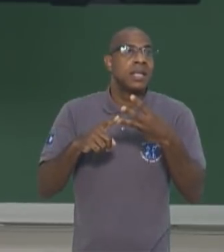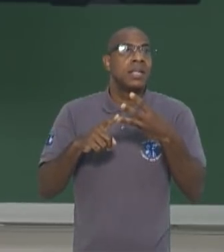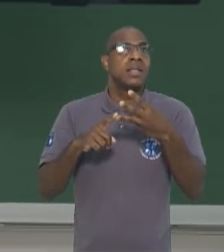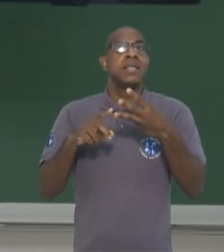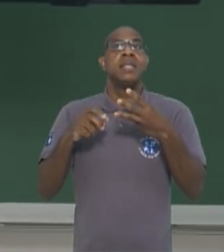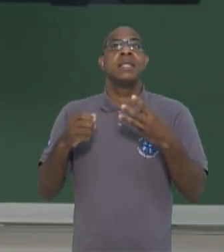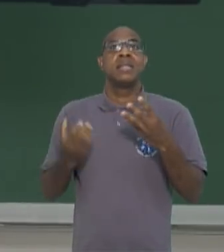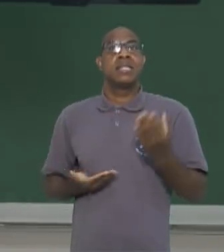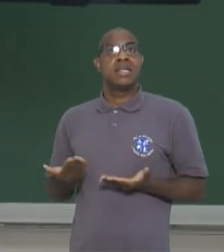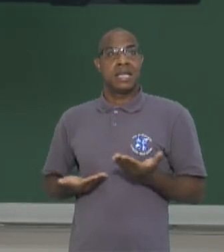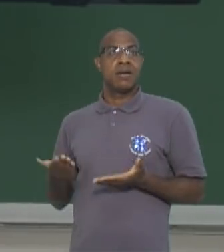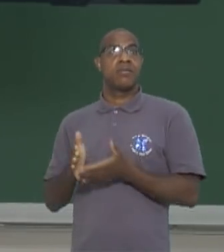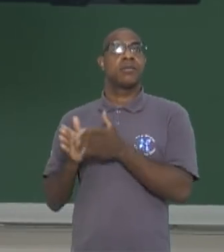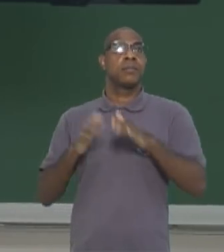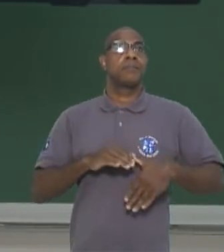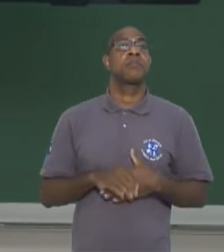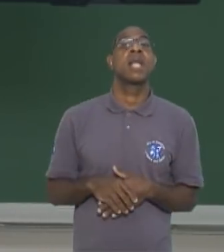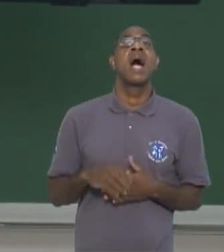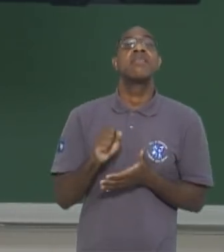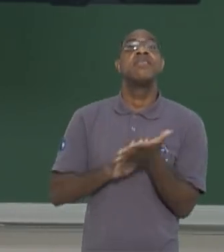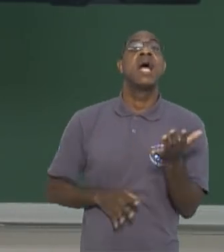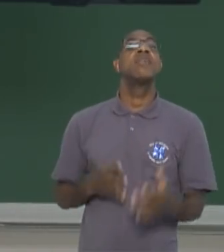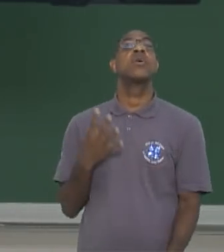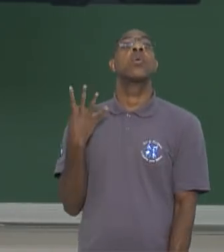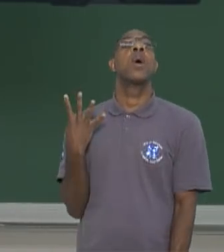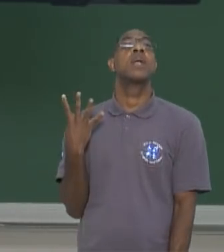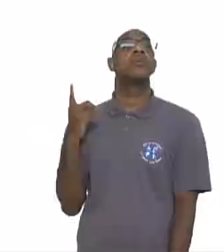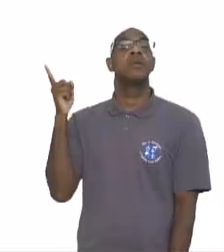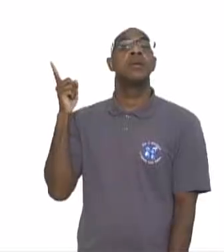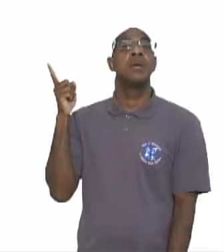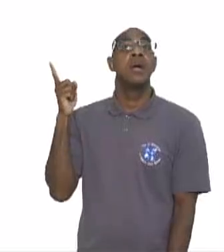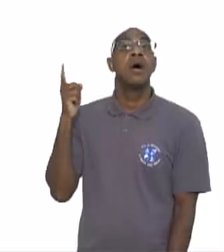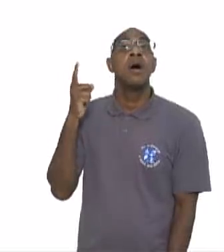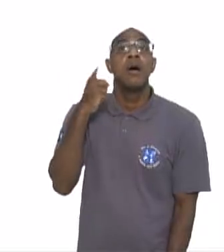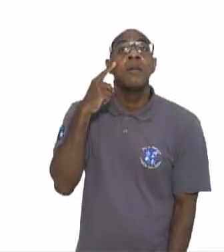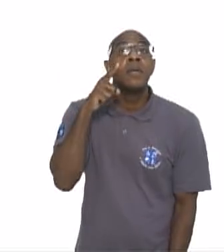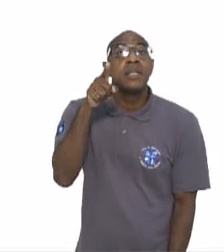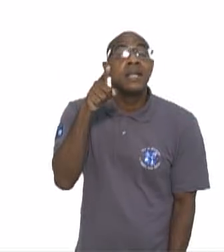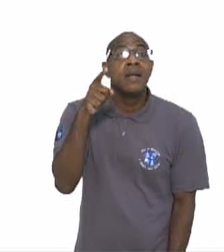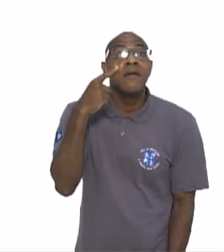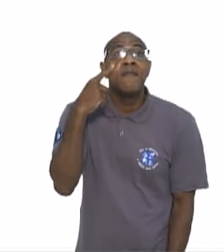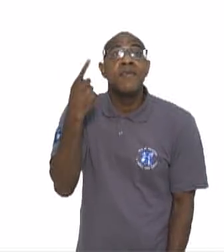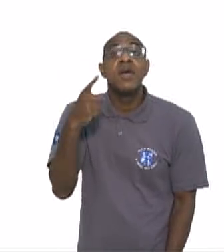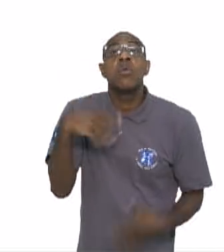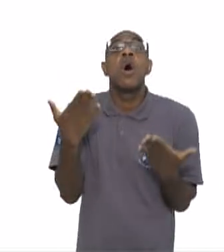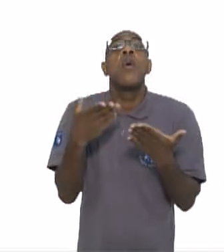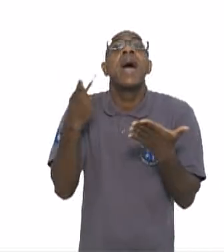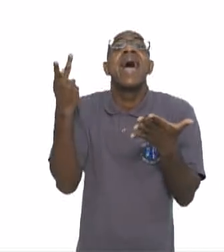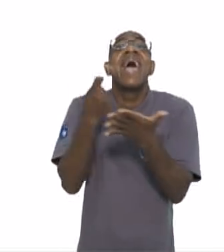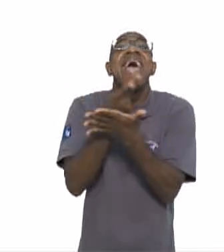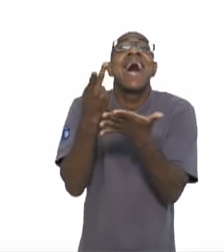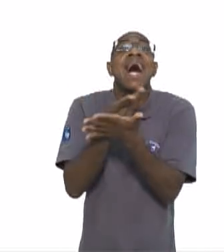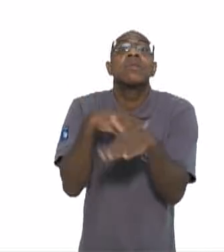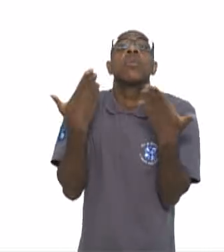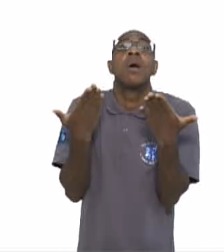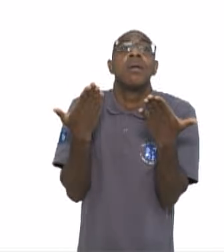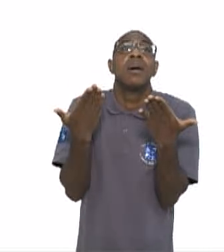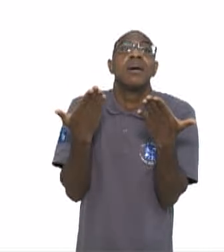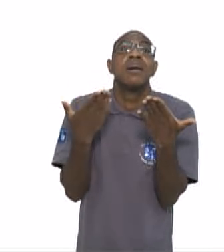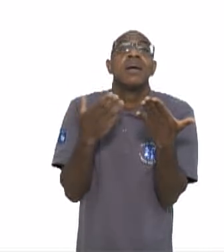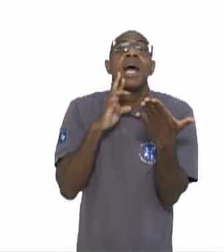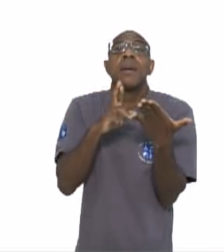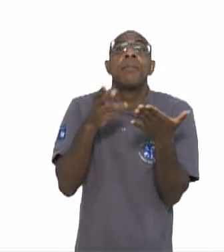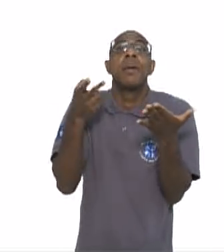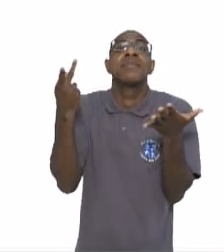história. Atividade 4. Né, é para você ver qual é a alternativa incorreta e justificar. O que significa isso? Você vai